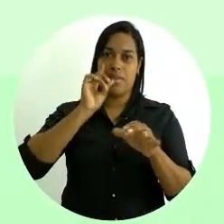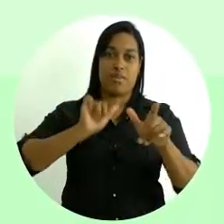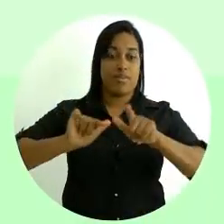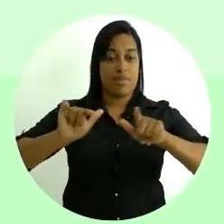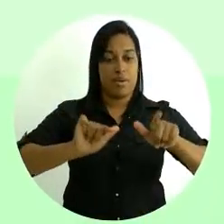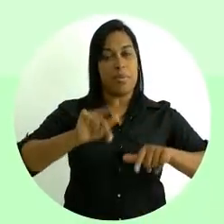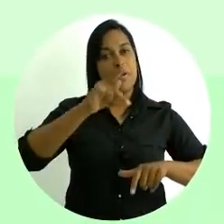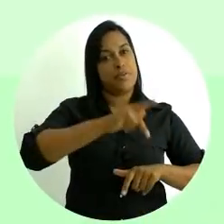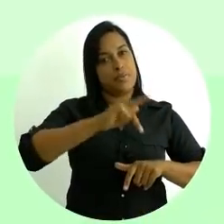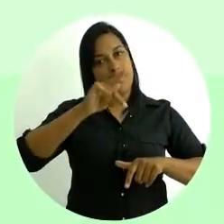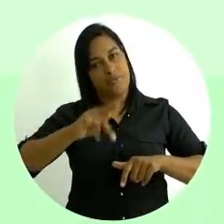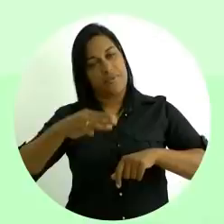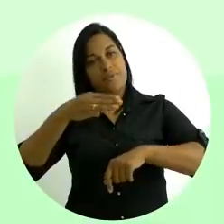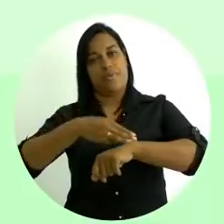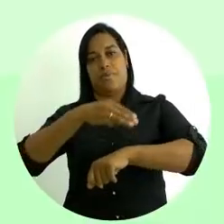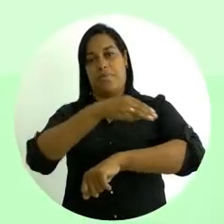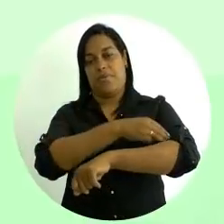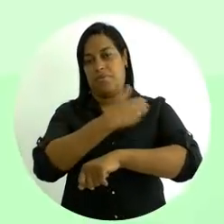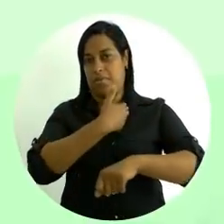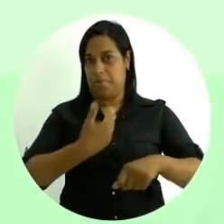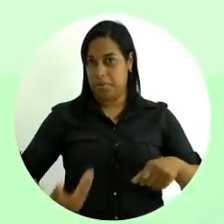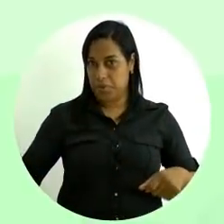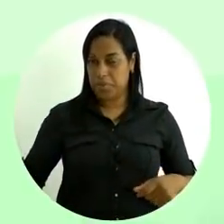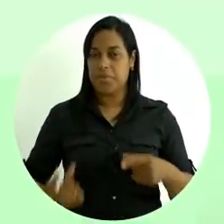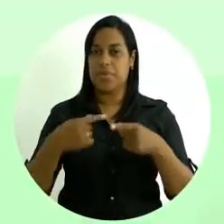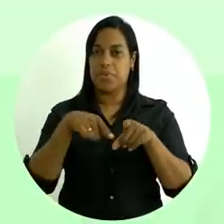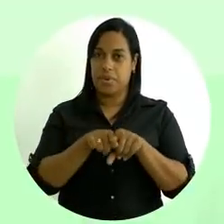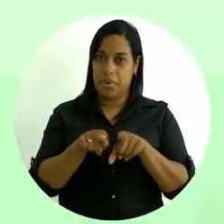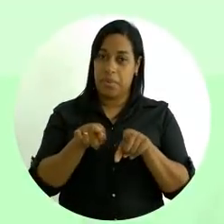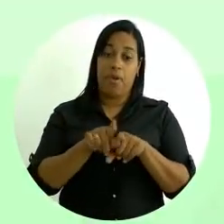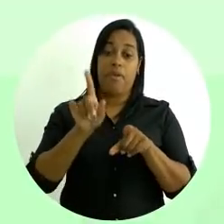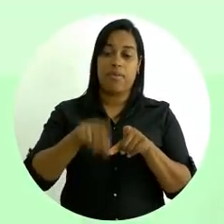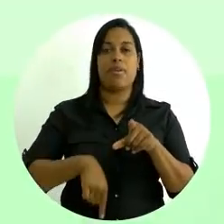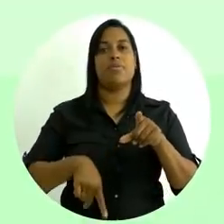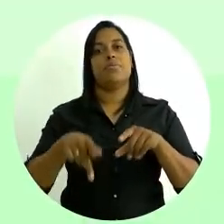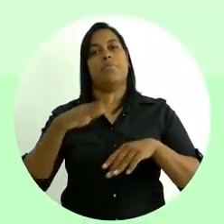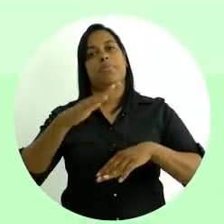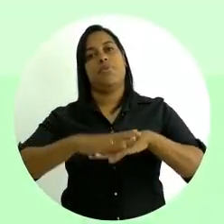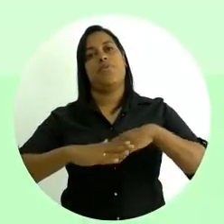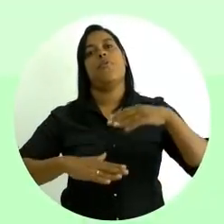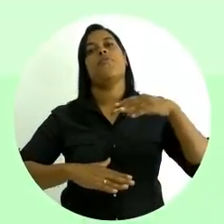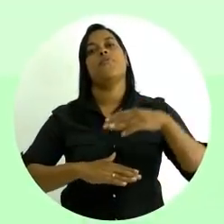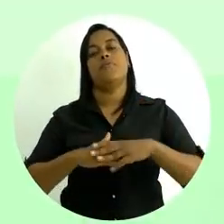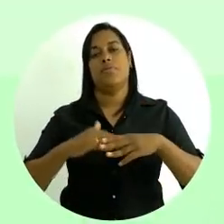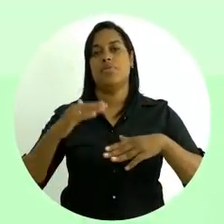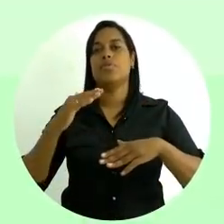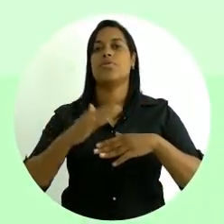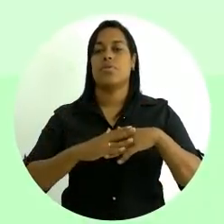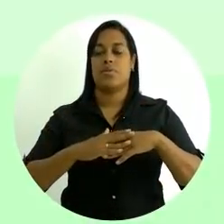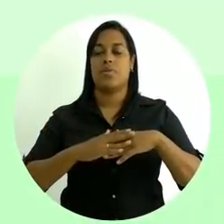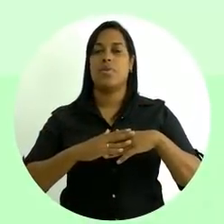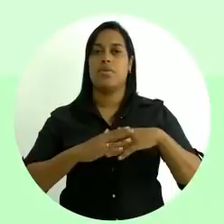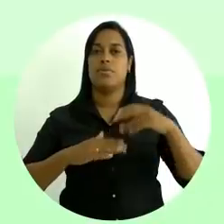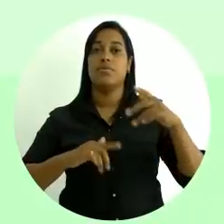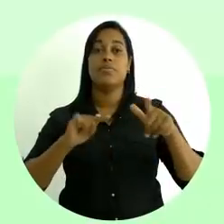de trabalho do professor do magistério público. E esses profissionais